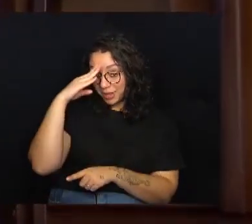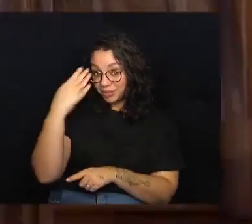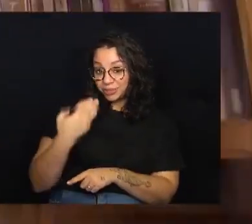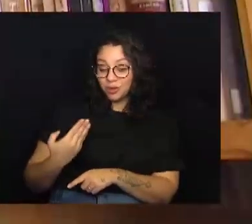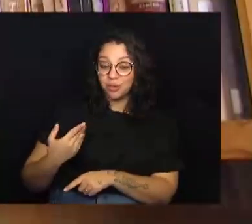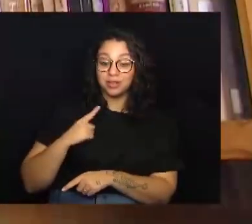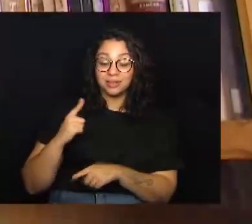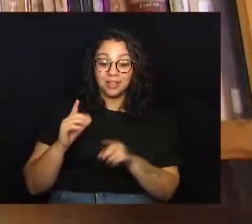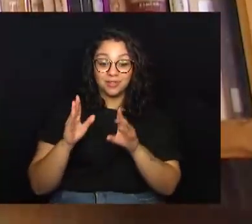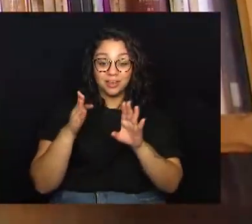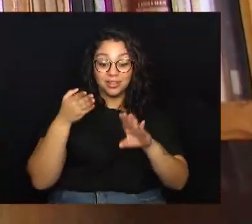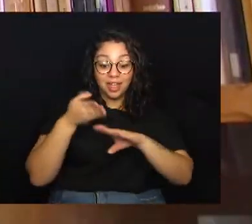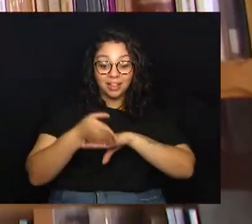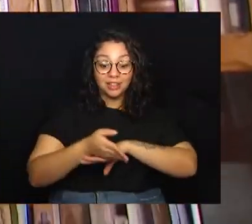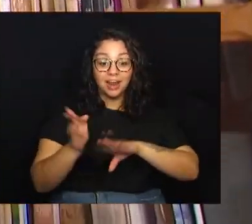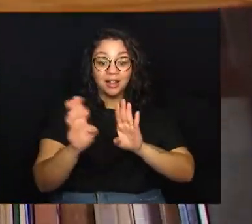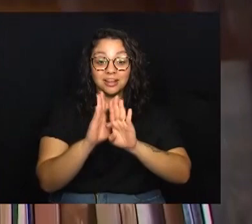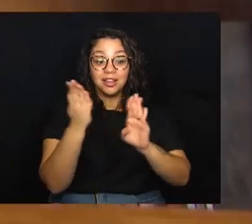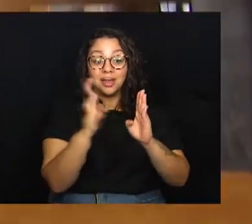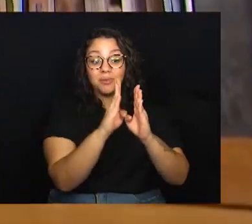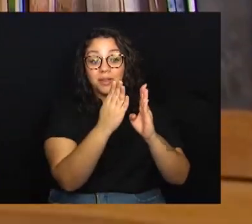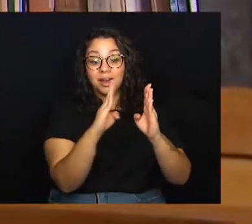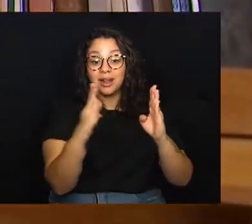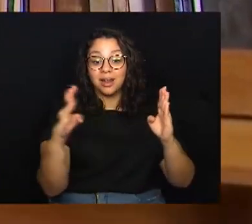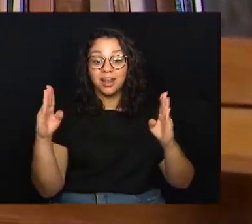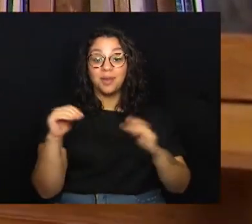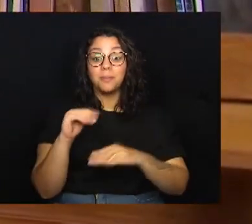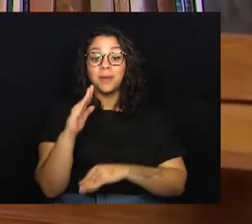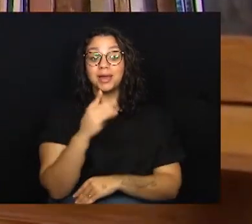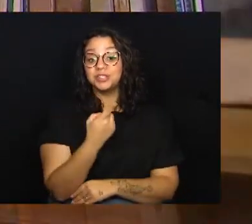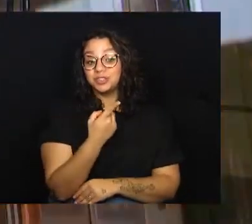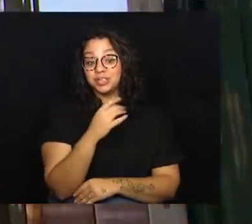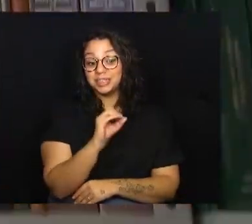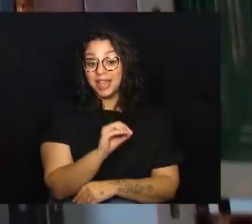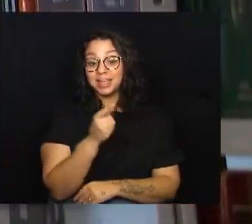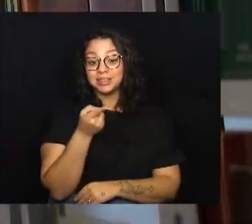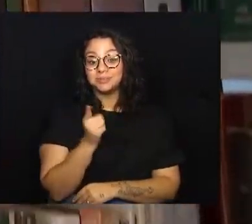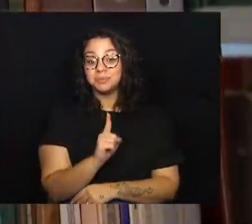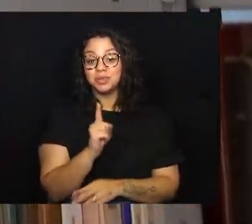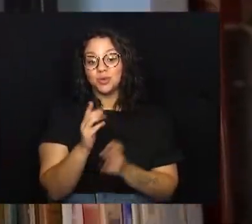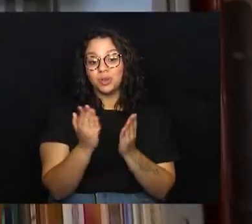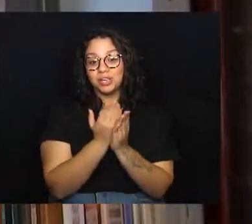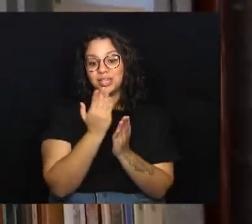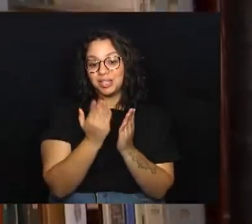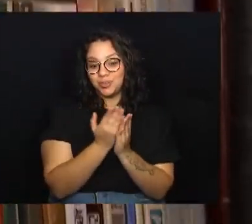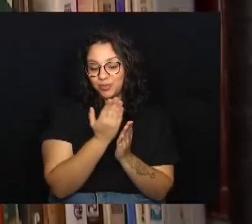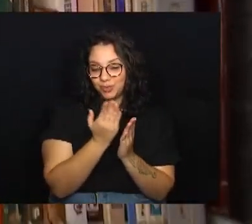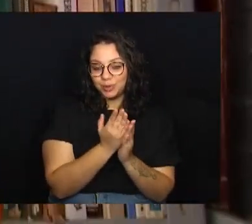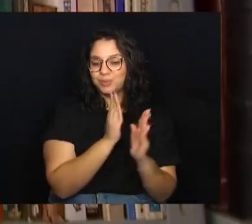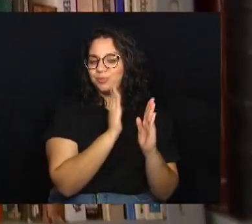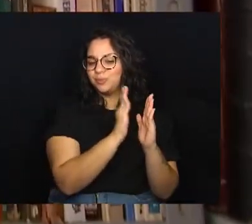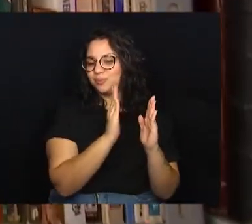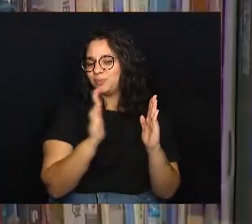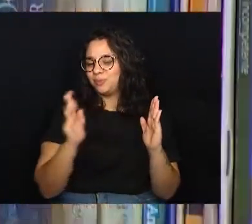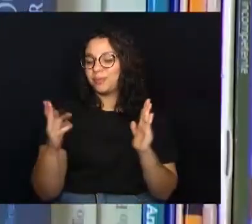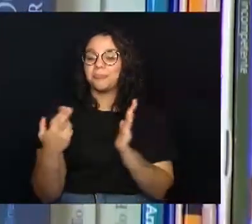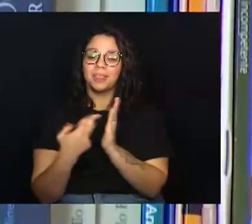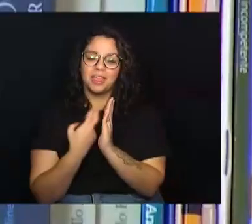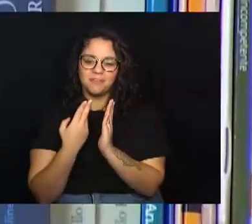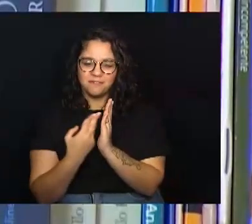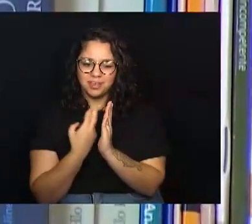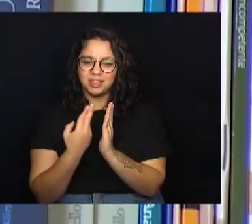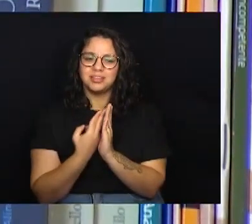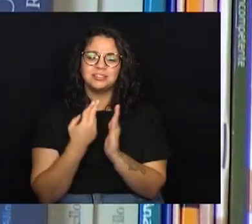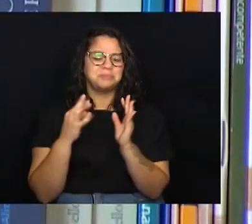da academia, a biblioteca conta com mais de 10 mil volumes, entre livros, revistas e periódicos,